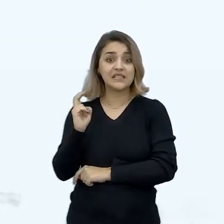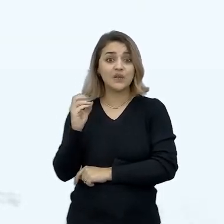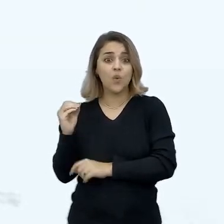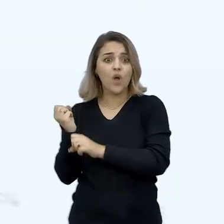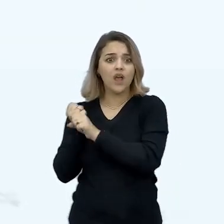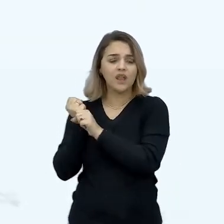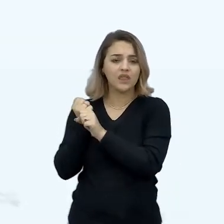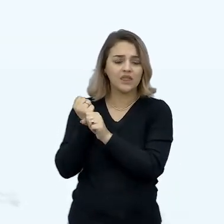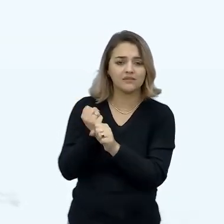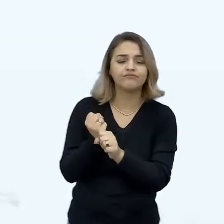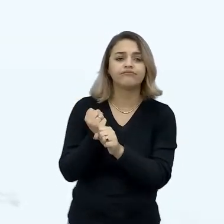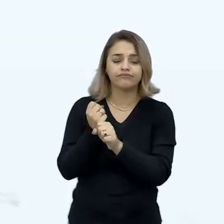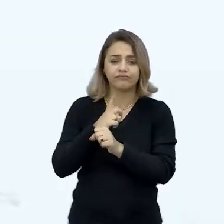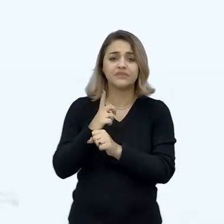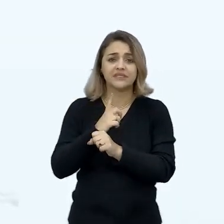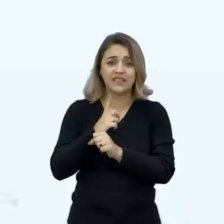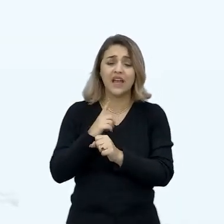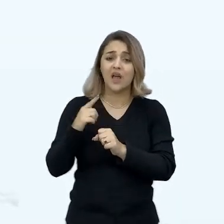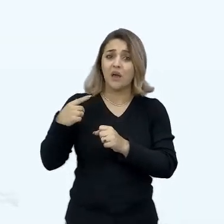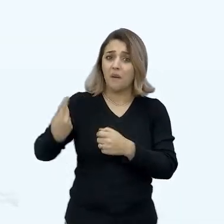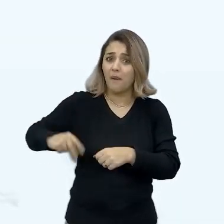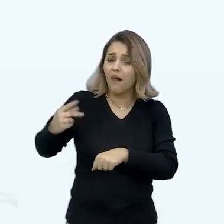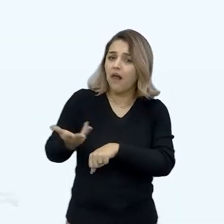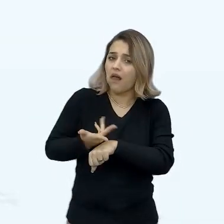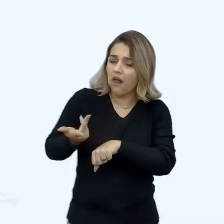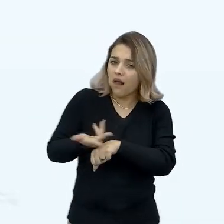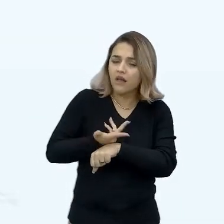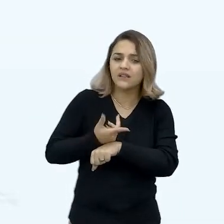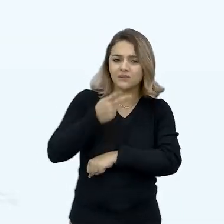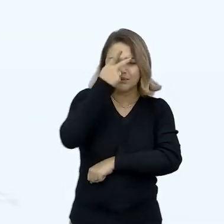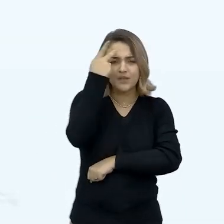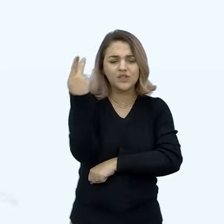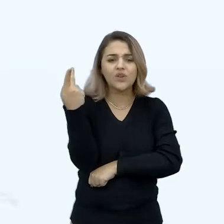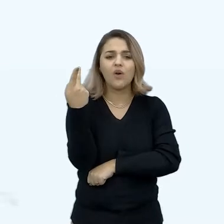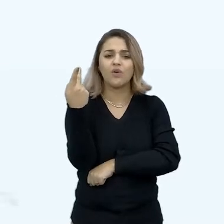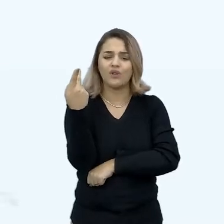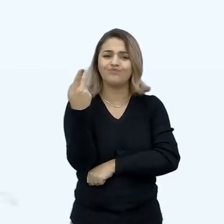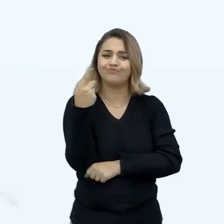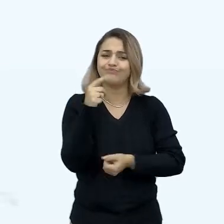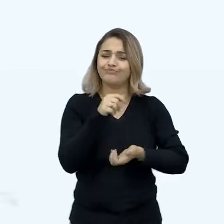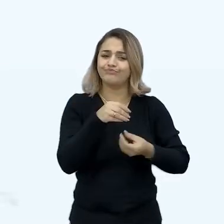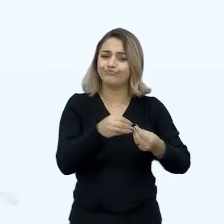crescimento acelerado como esse, tem gente que paga caro com a vida.